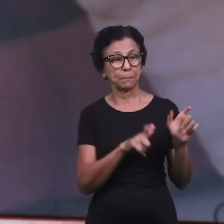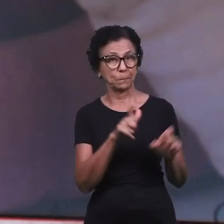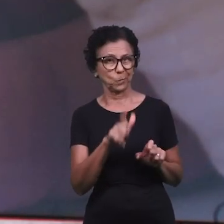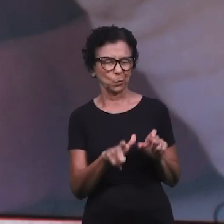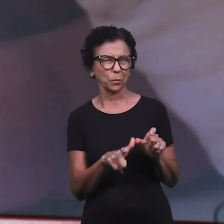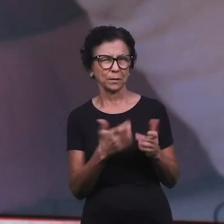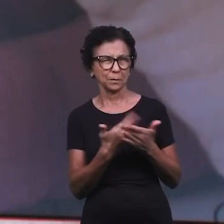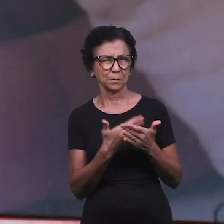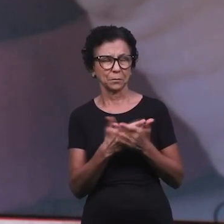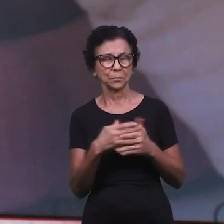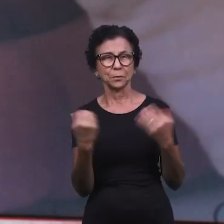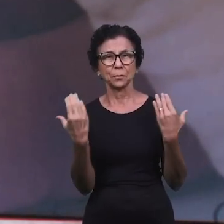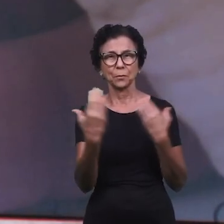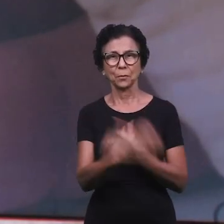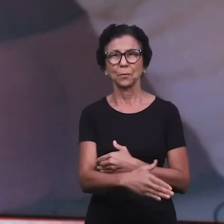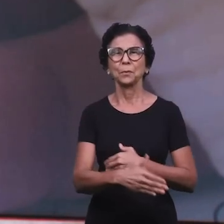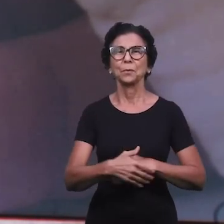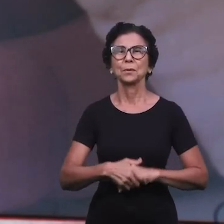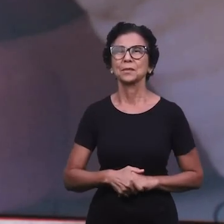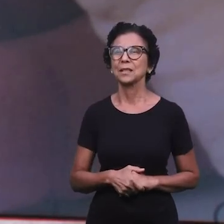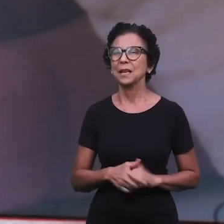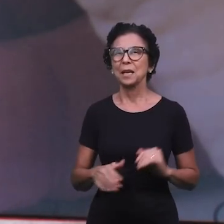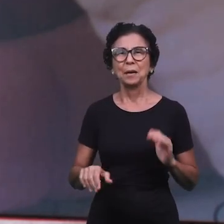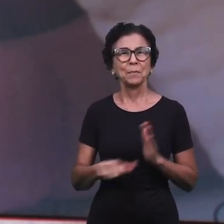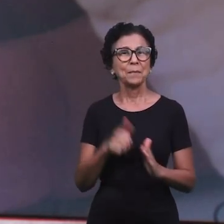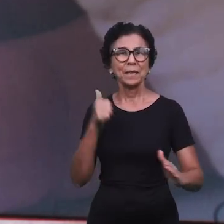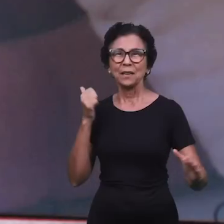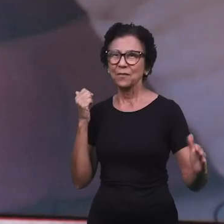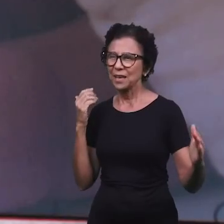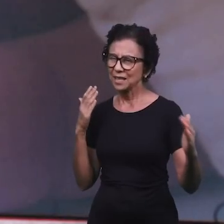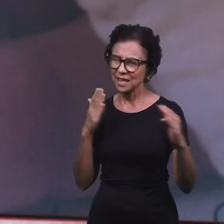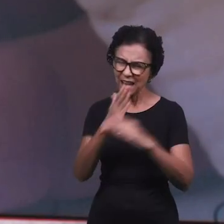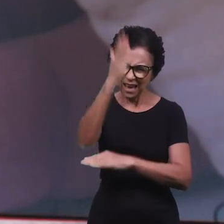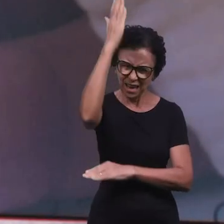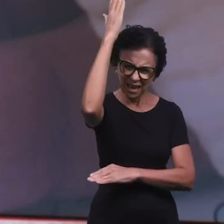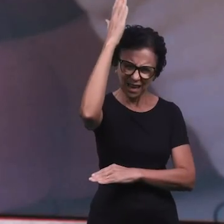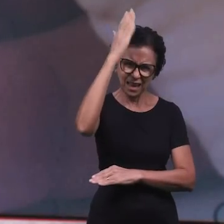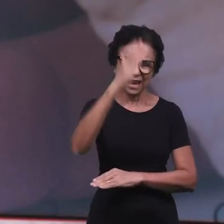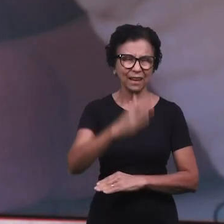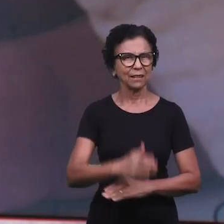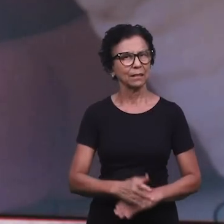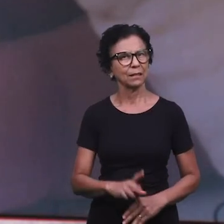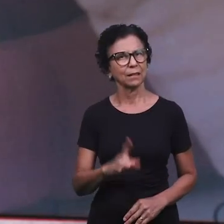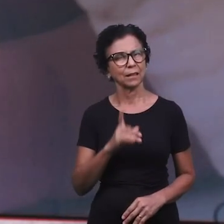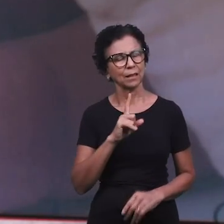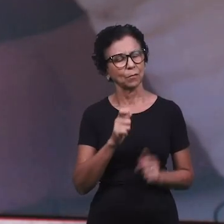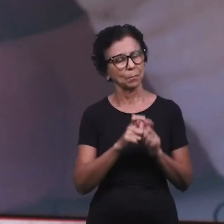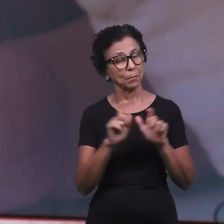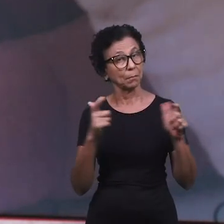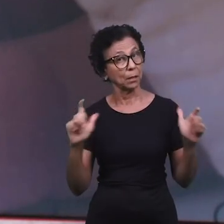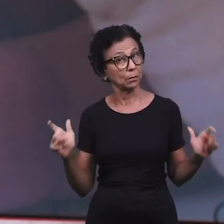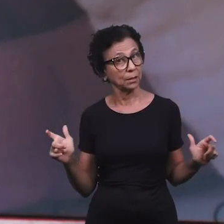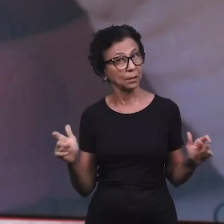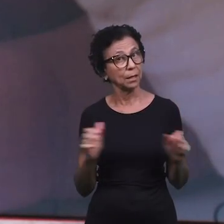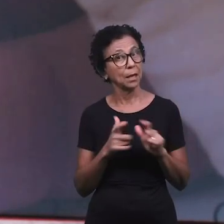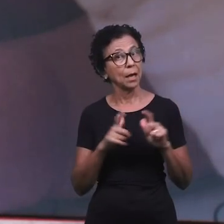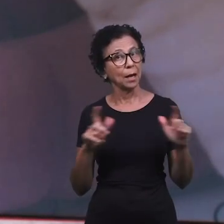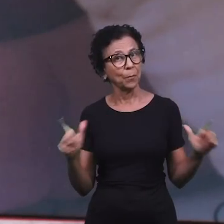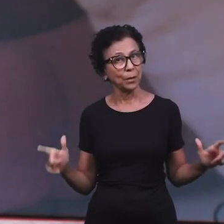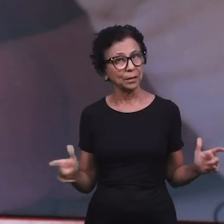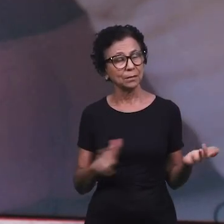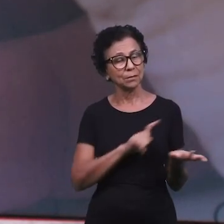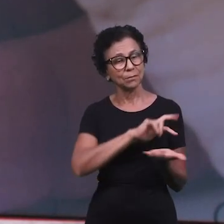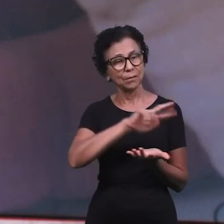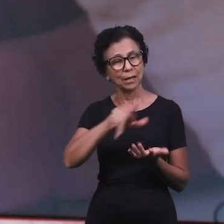concurseiro que já começou os estudos e já foi aprovado em um concurso de ponta rapidamente. A maioria, a grande maioria, passa